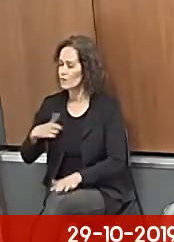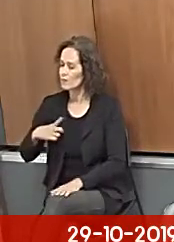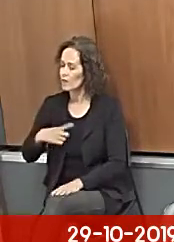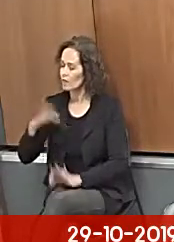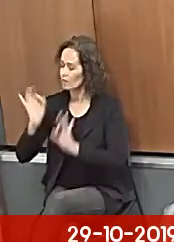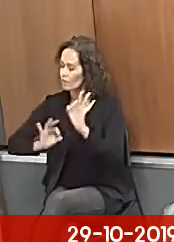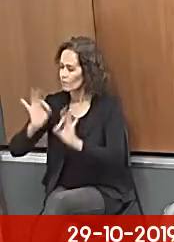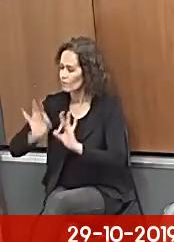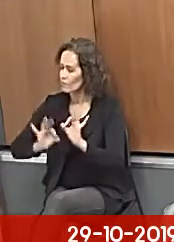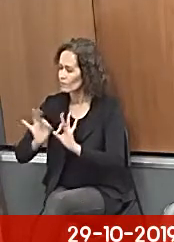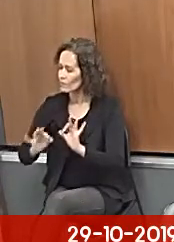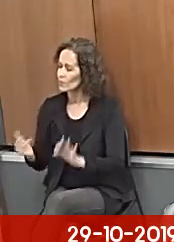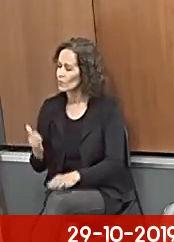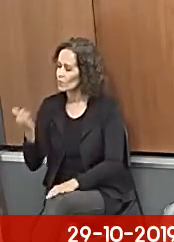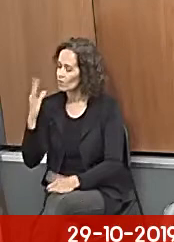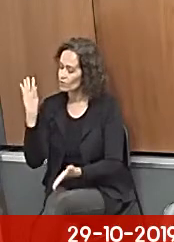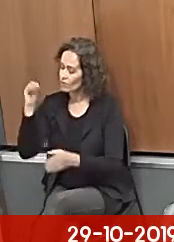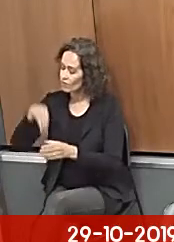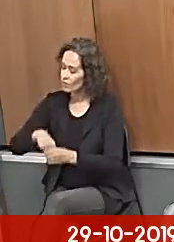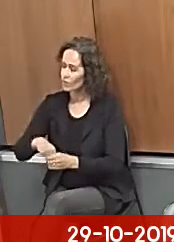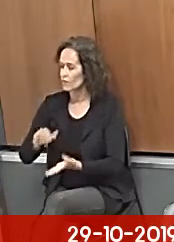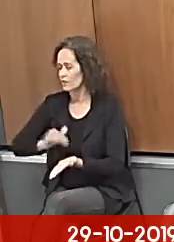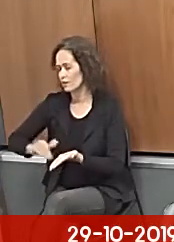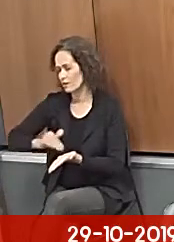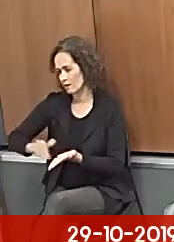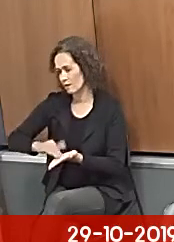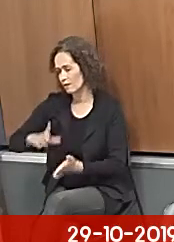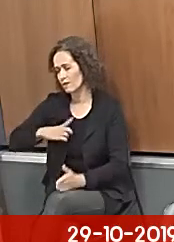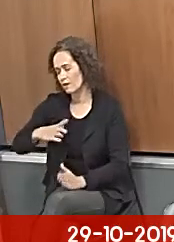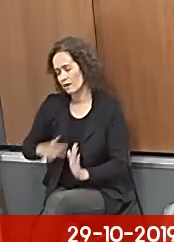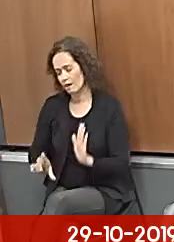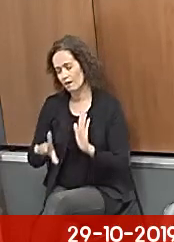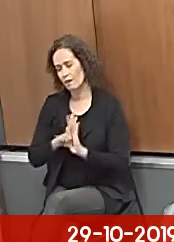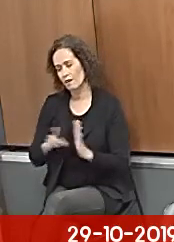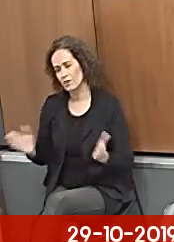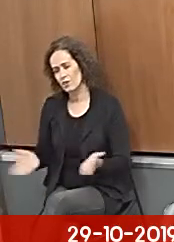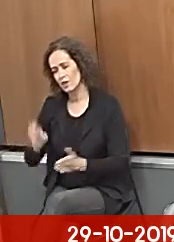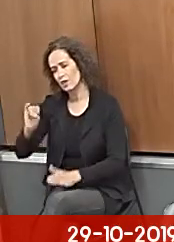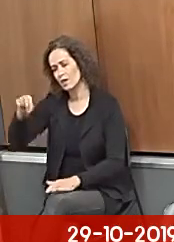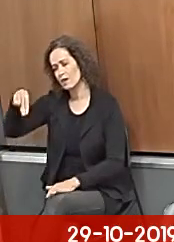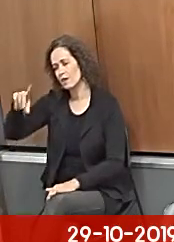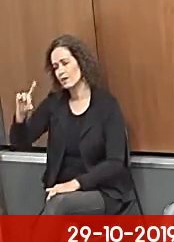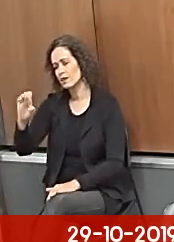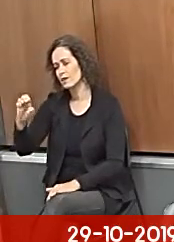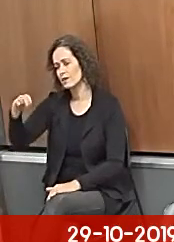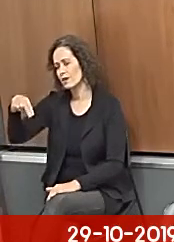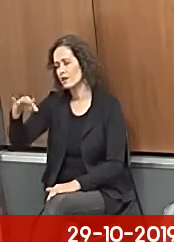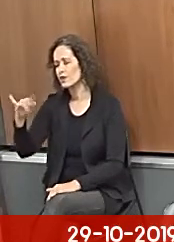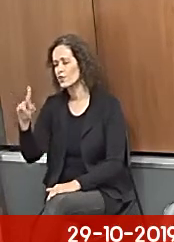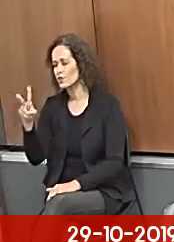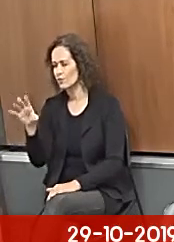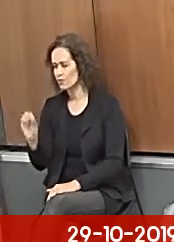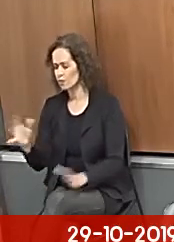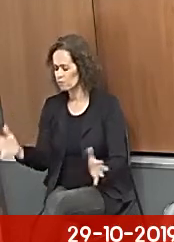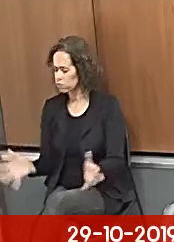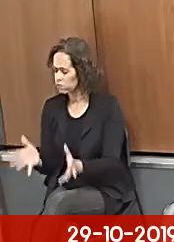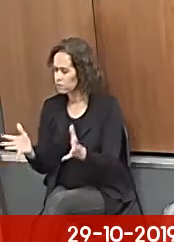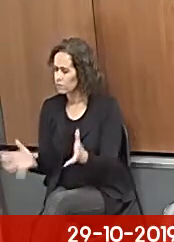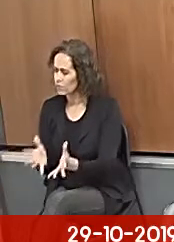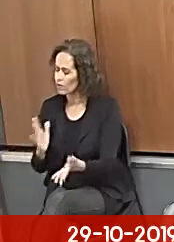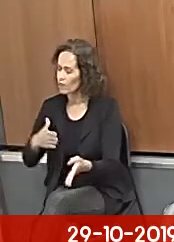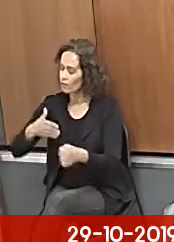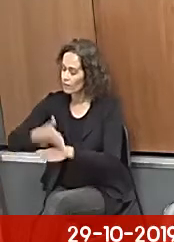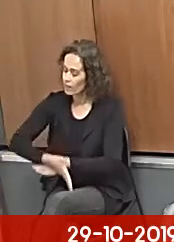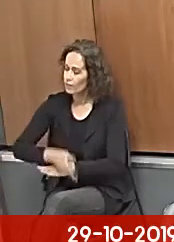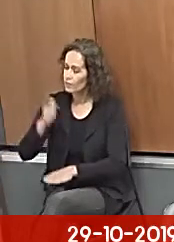bem interessantes dentro da secretaria. Tem a questão da lei de incentivo hoje, que é uma forma de você entrar com a sua associação,